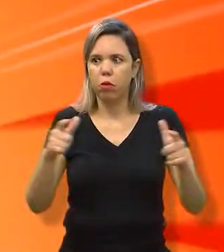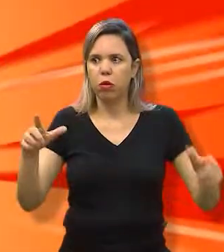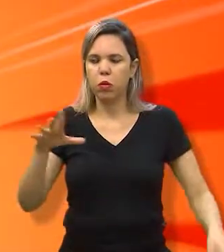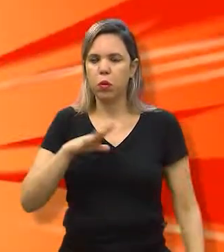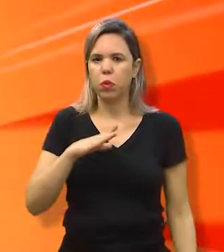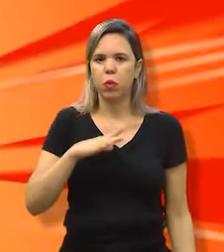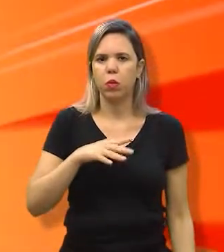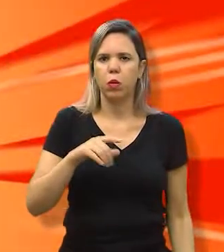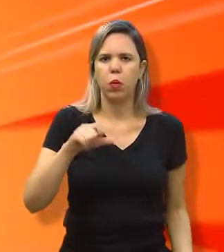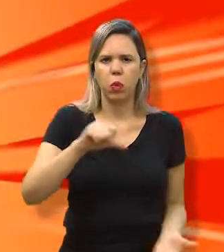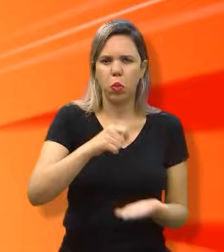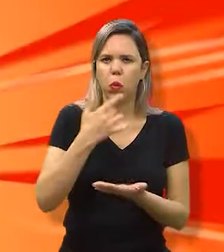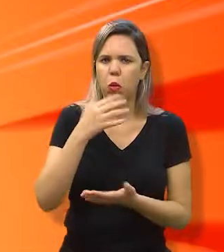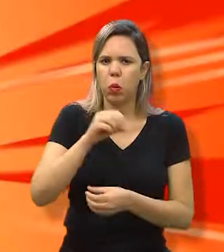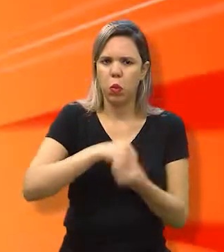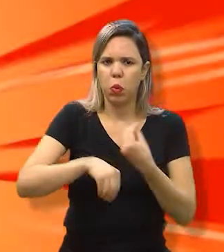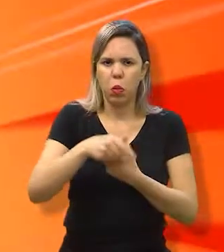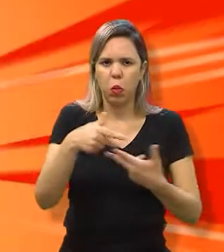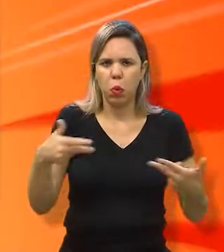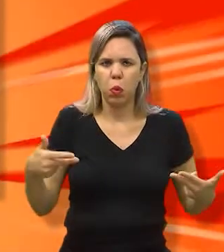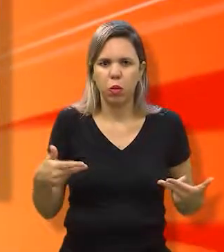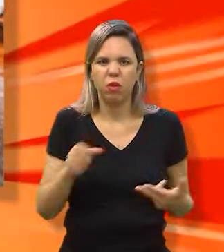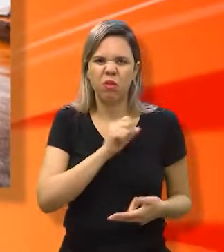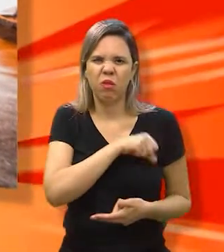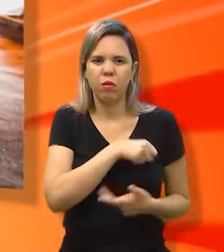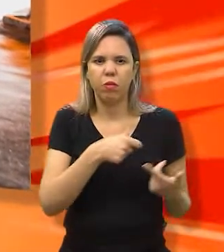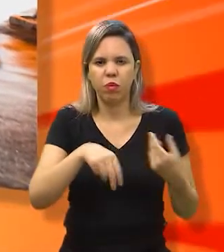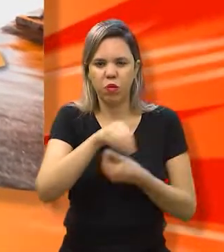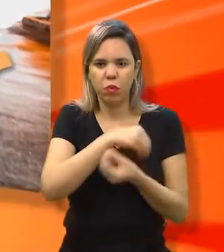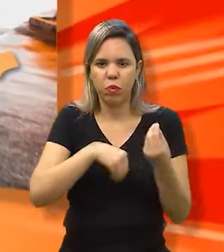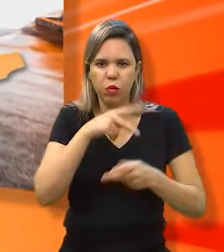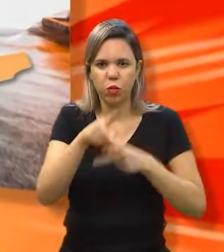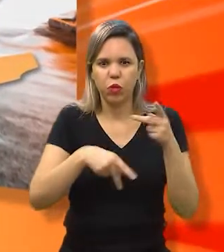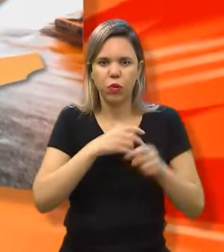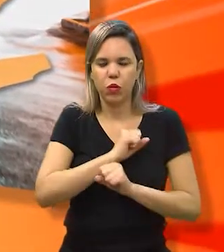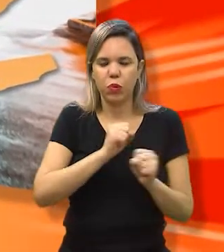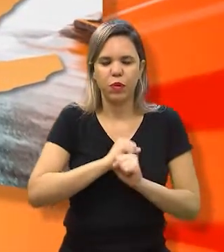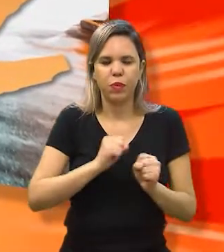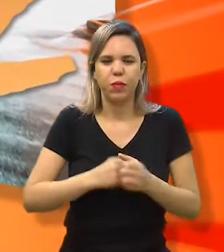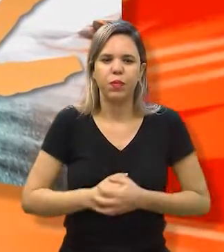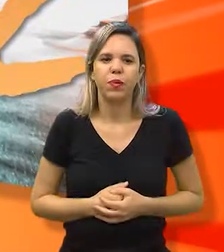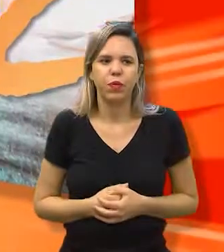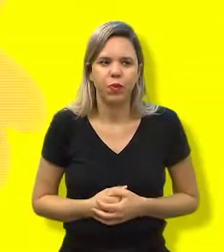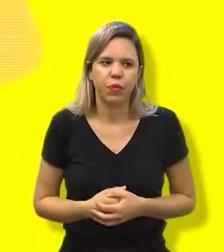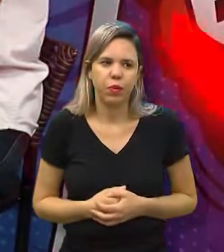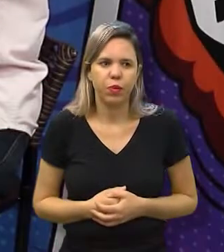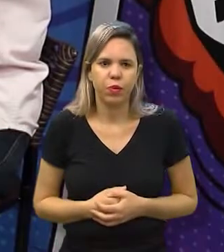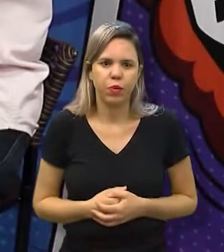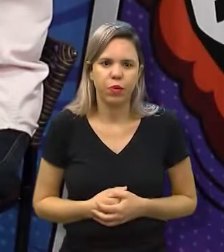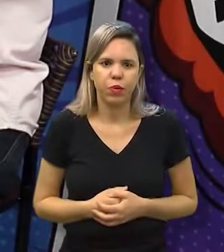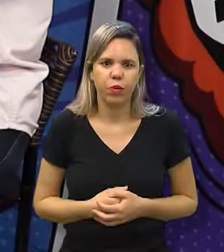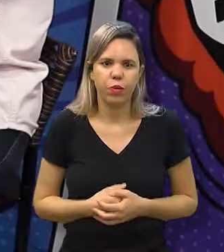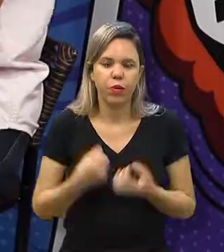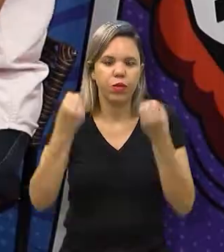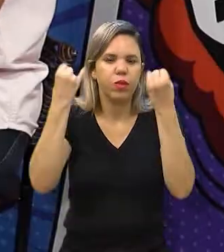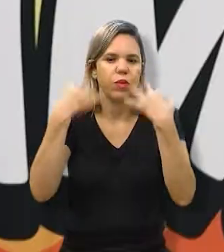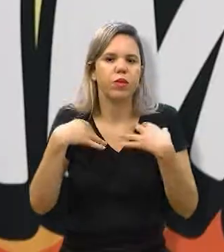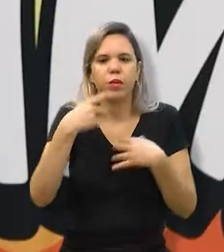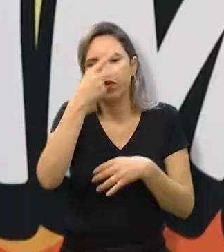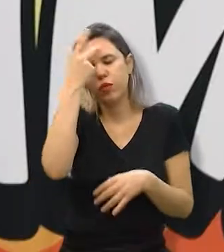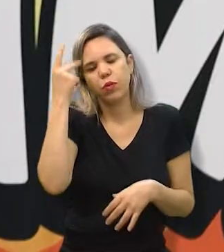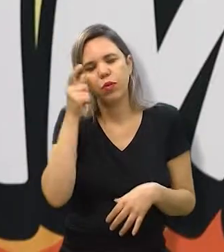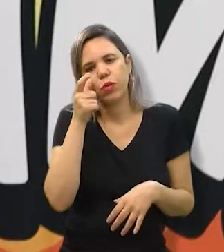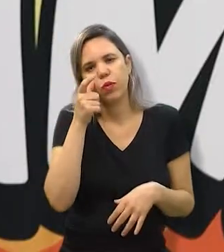tamanho de cidades, lugares incolores, antros malignos. Então, a galera vai adorar. Ô Renata, e me